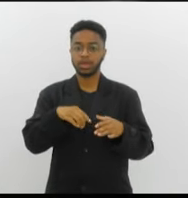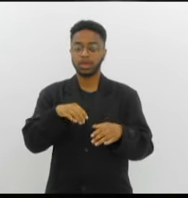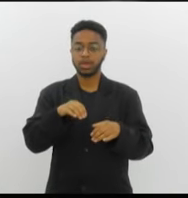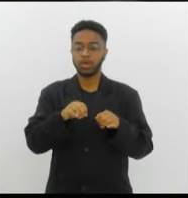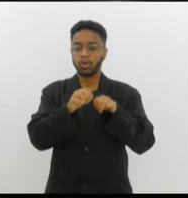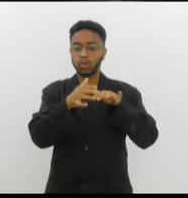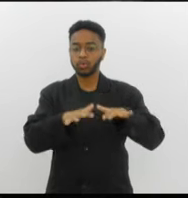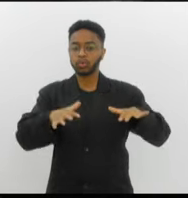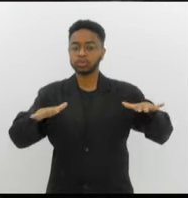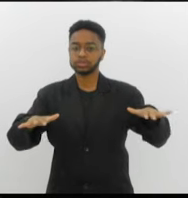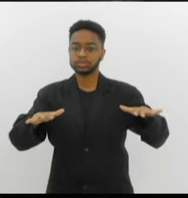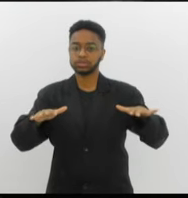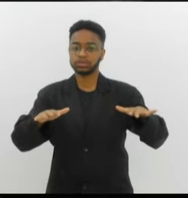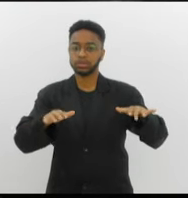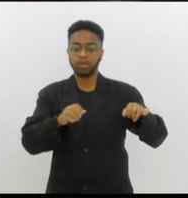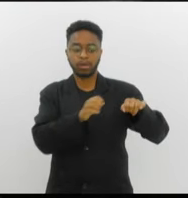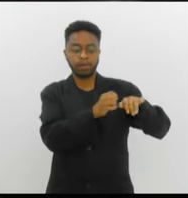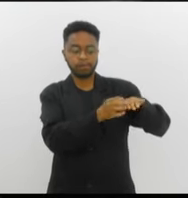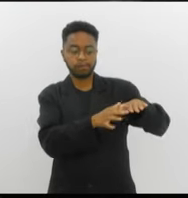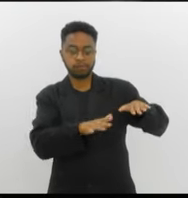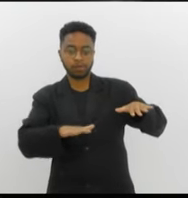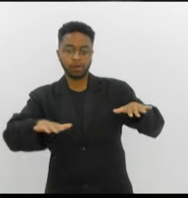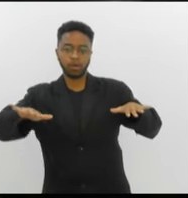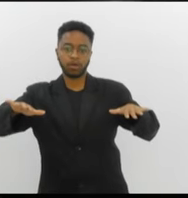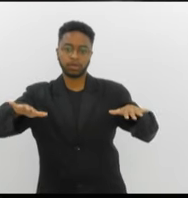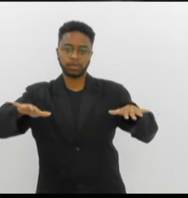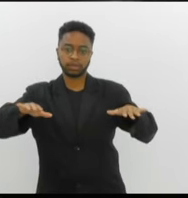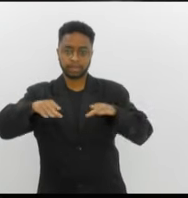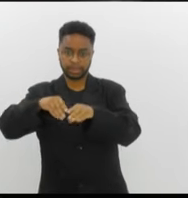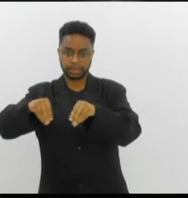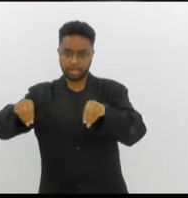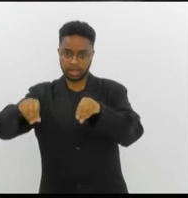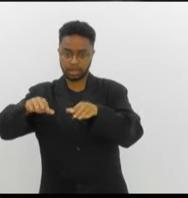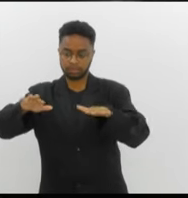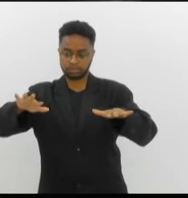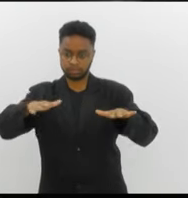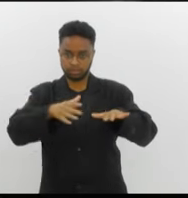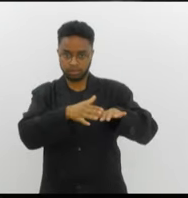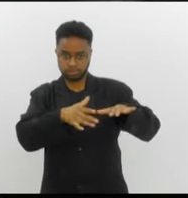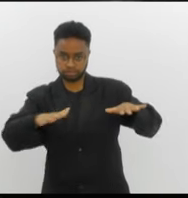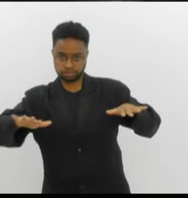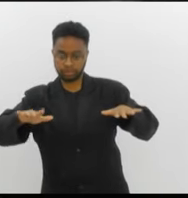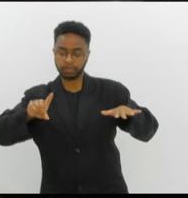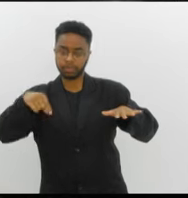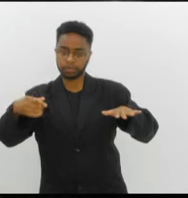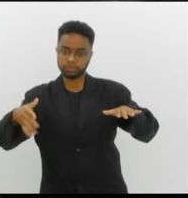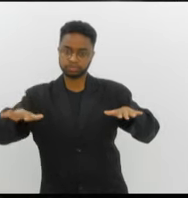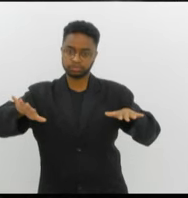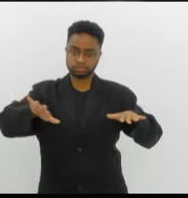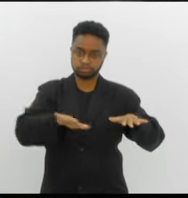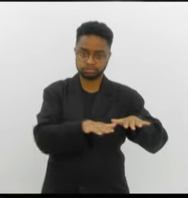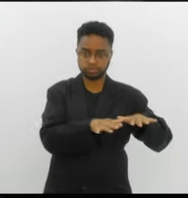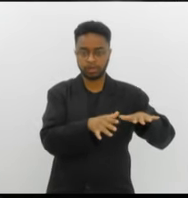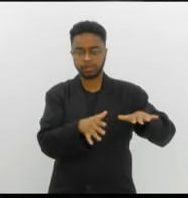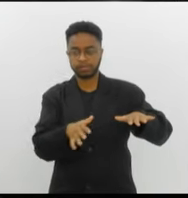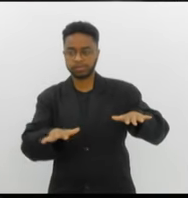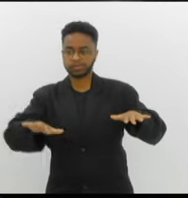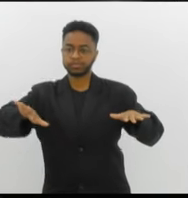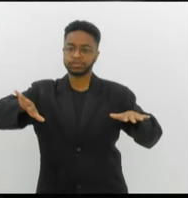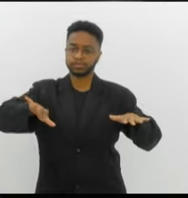ele invade as terras e depois recua. Invade e